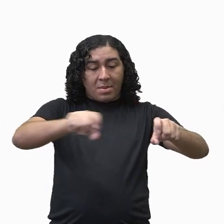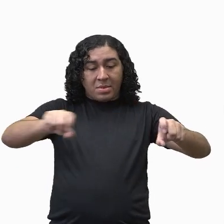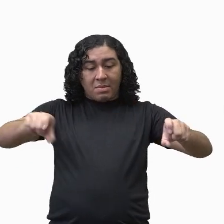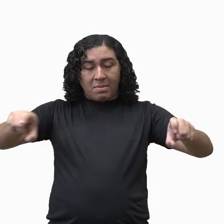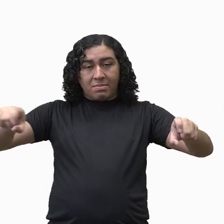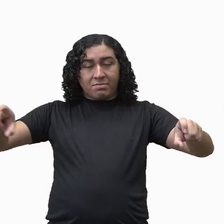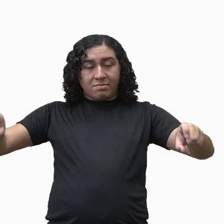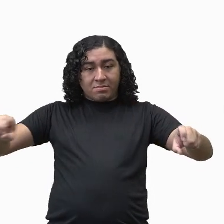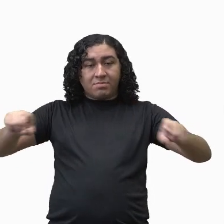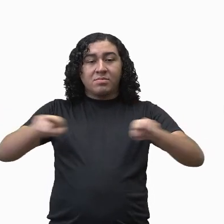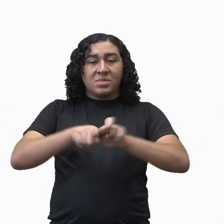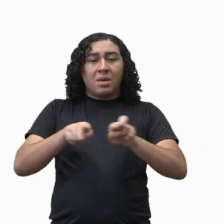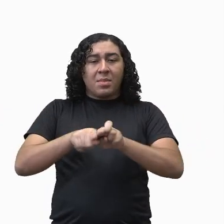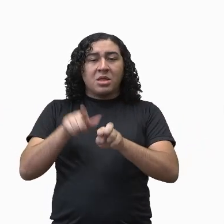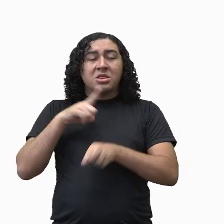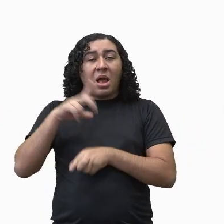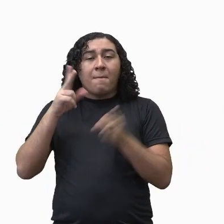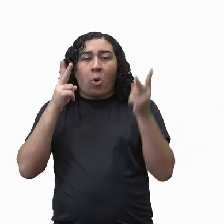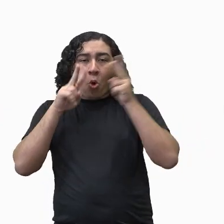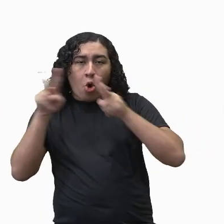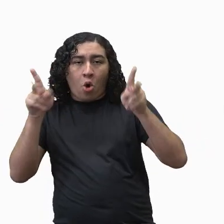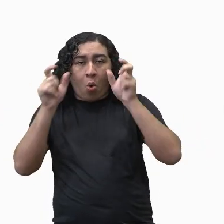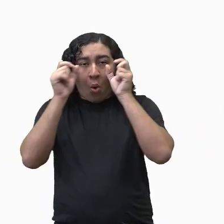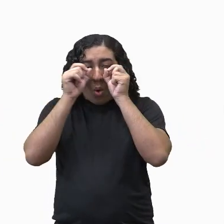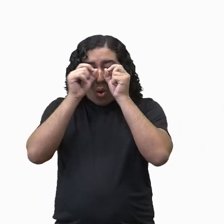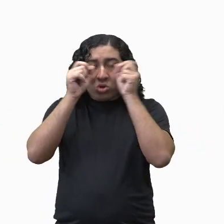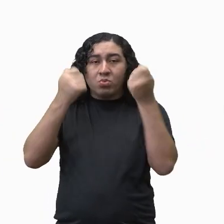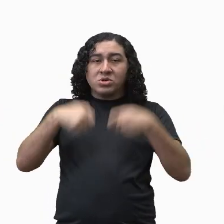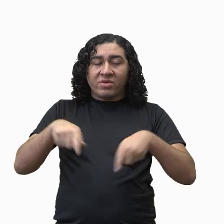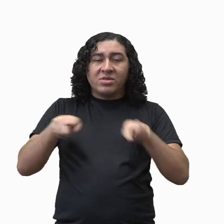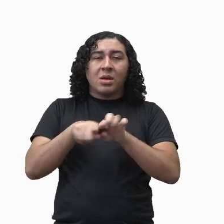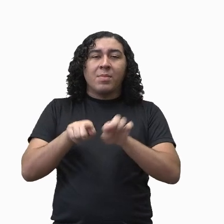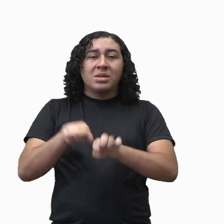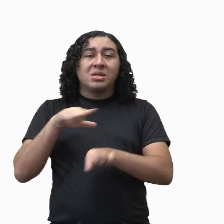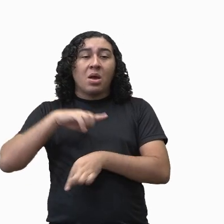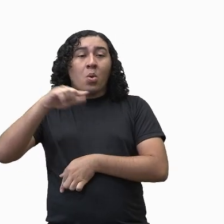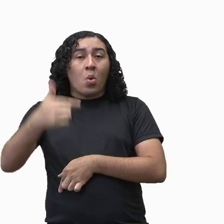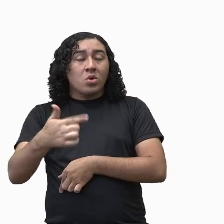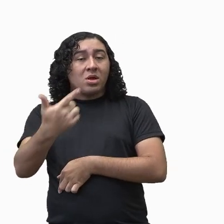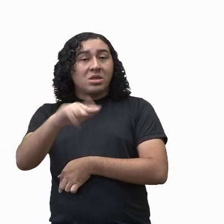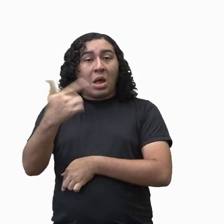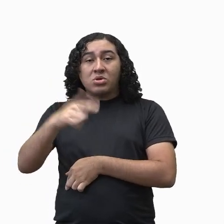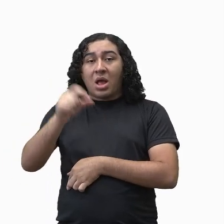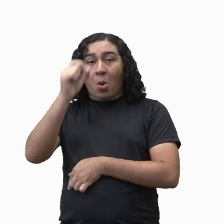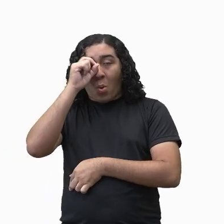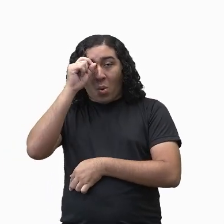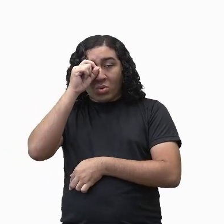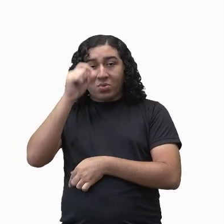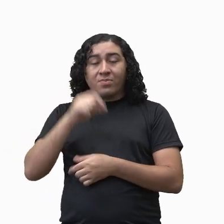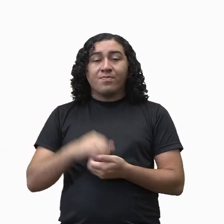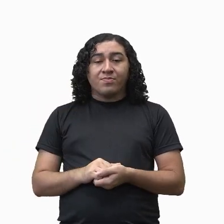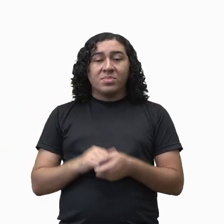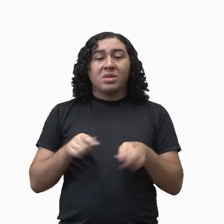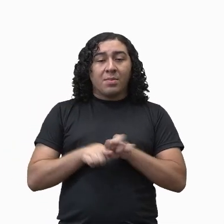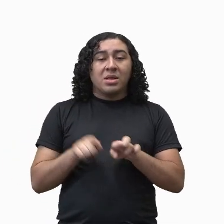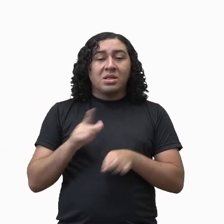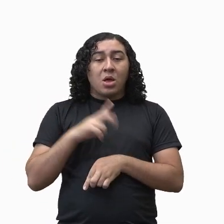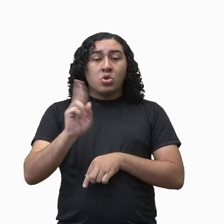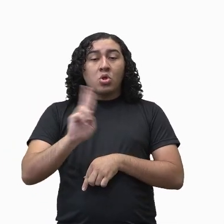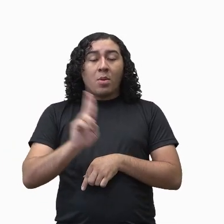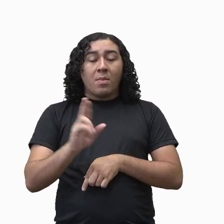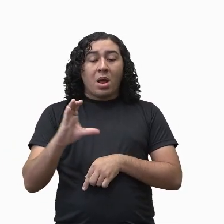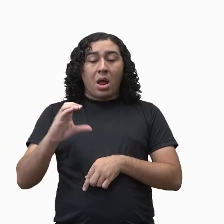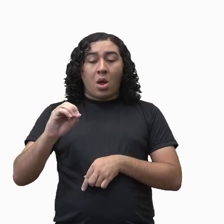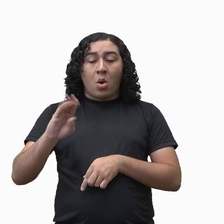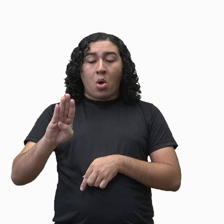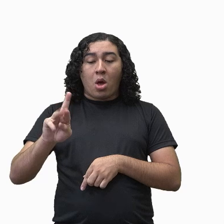alguns indivíduos, em outros eles podem ser ausentes, por isso lembram muito uma das espécies, que é chamada de cobra